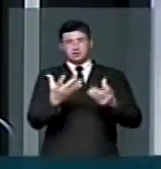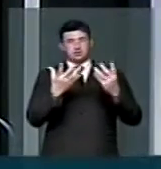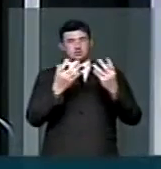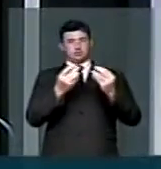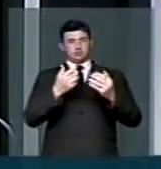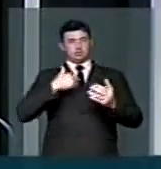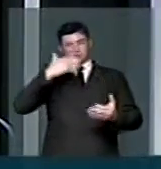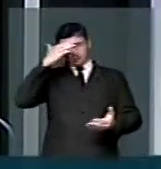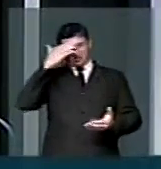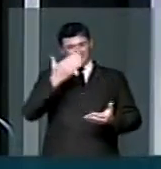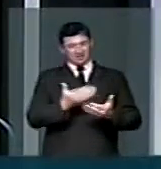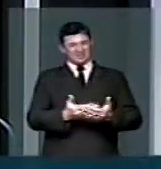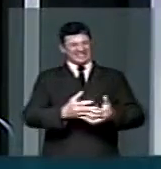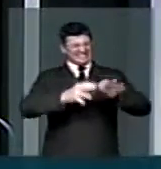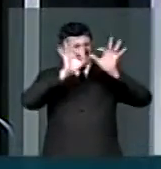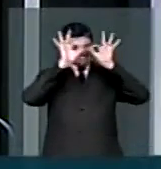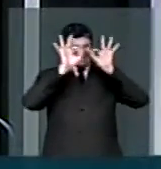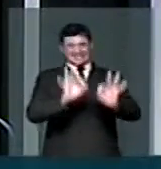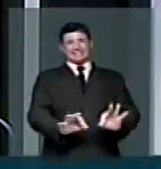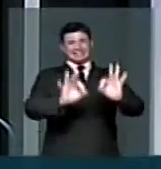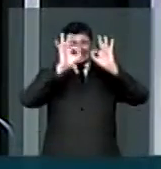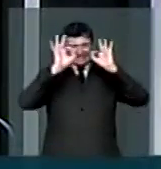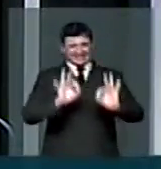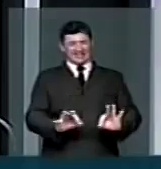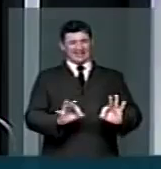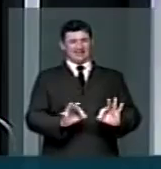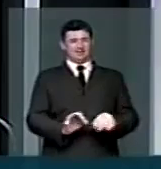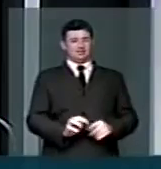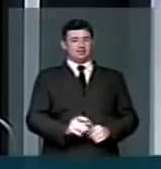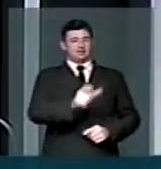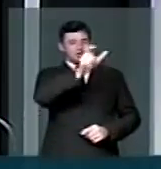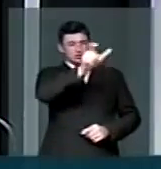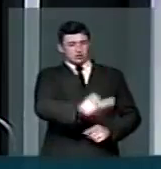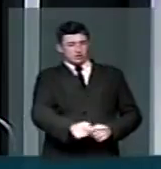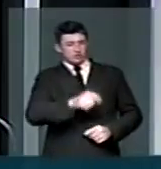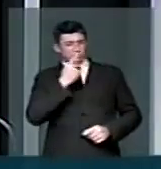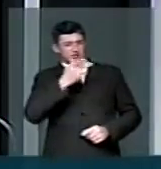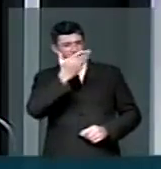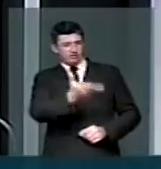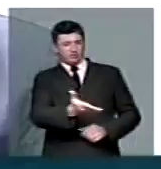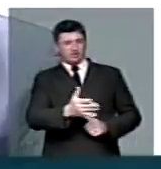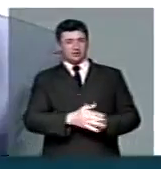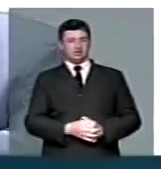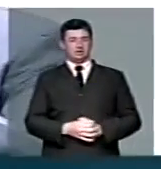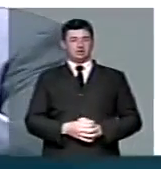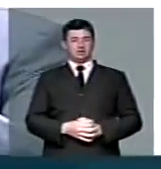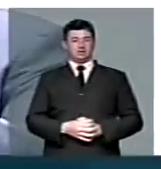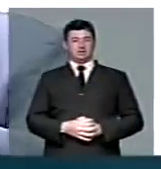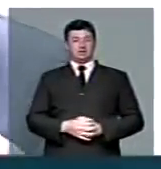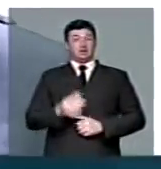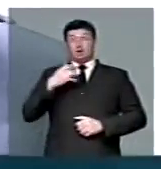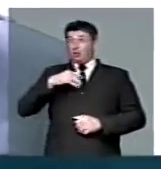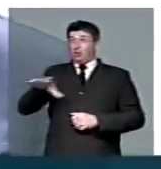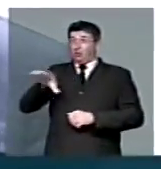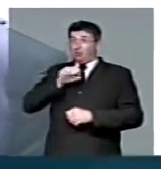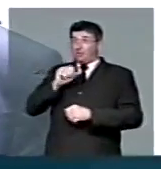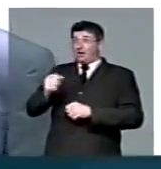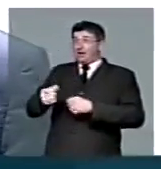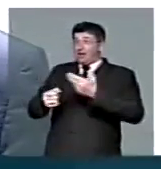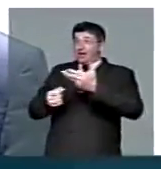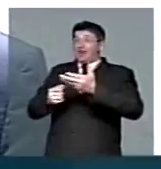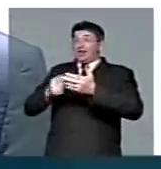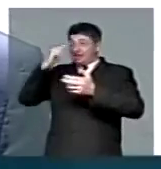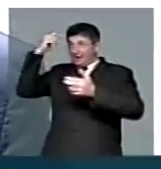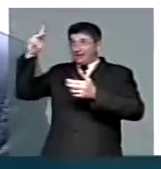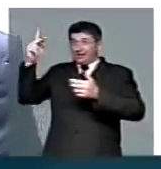Eu acredito exatamente nas colocações feitas pelo senhor. Eu recolhi essa ideia do discurso de Vossa